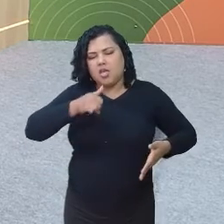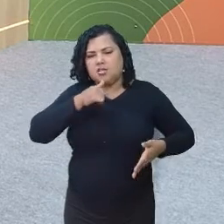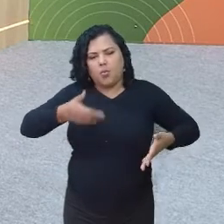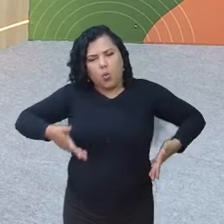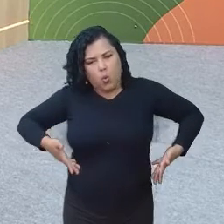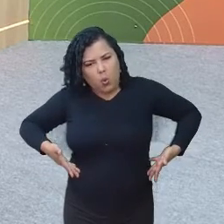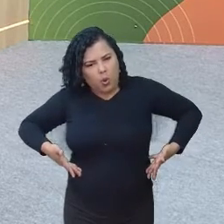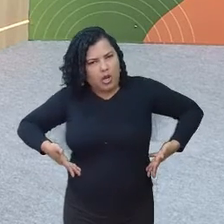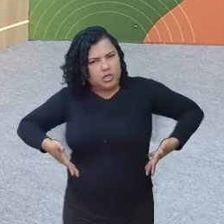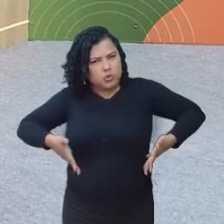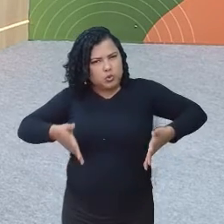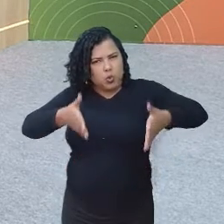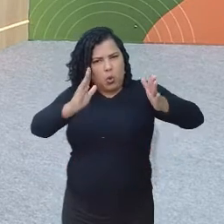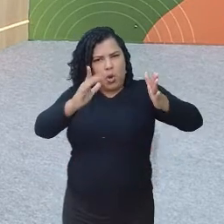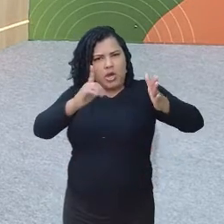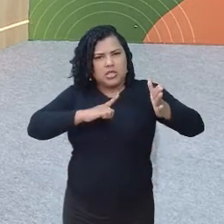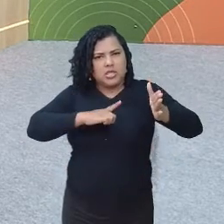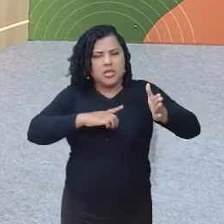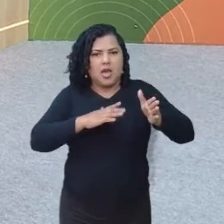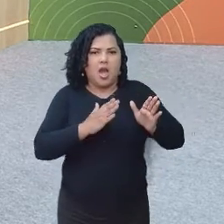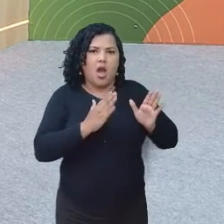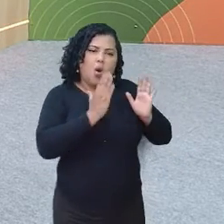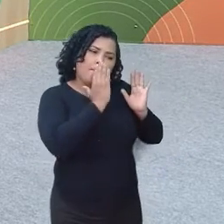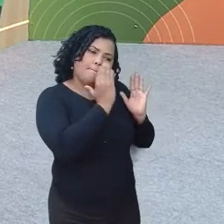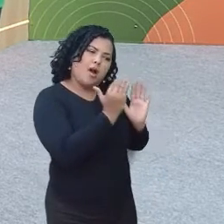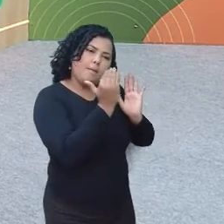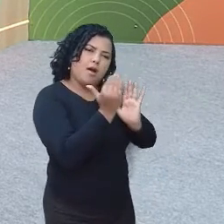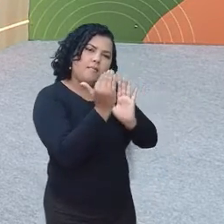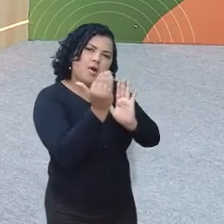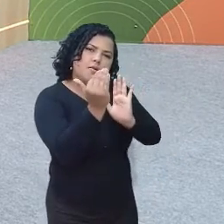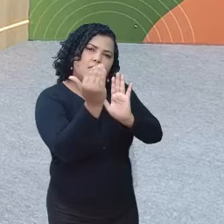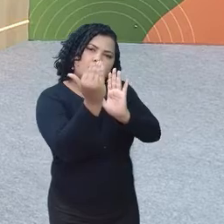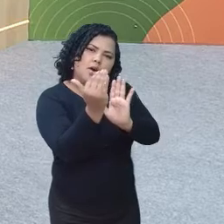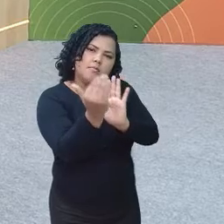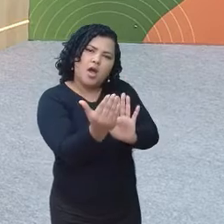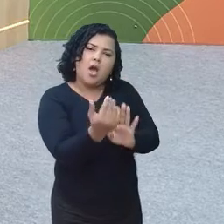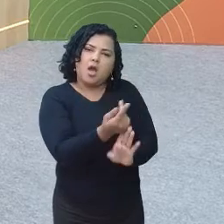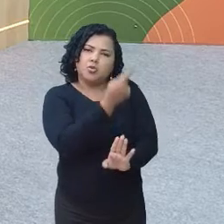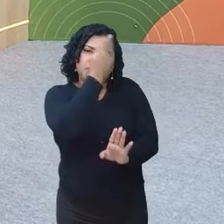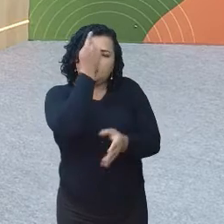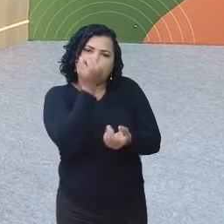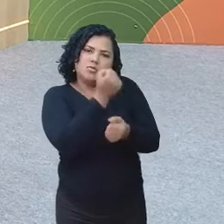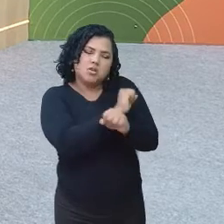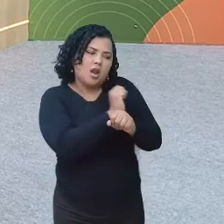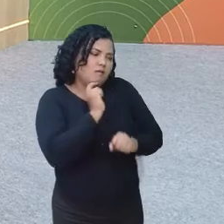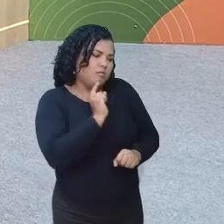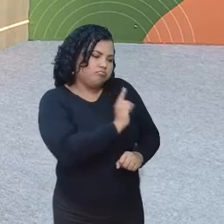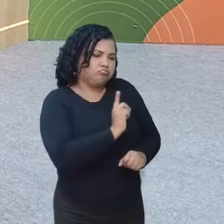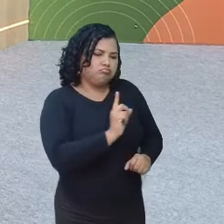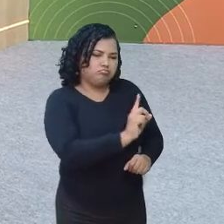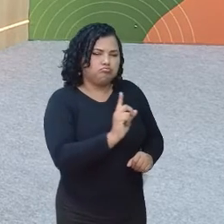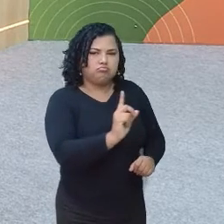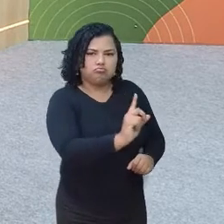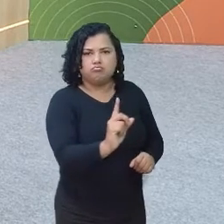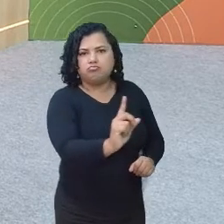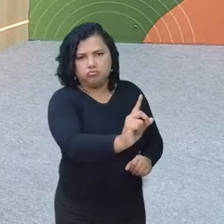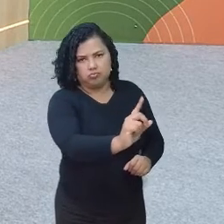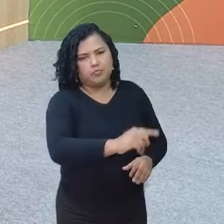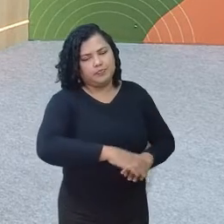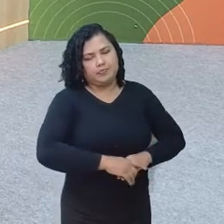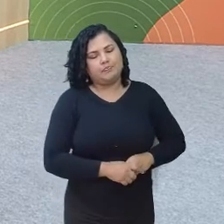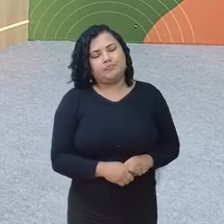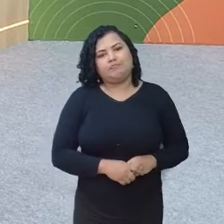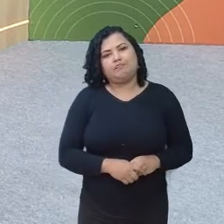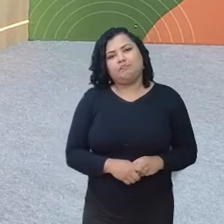assim de quartinhos, né, onde os escravos eram colocados ali. Ali pouco você tinha, né,